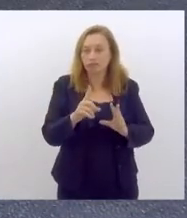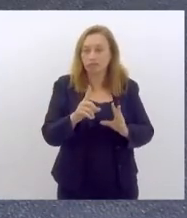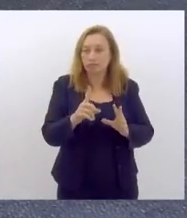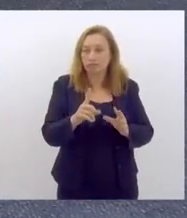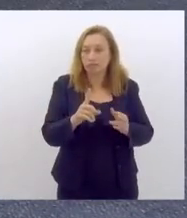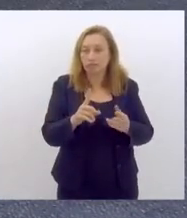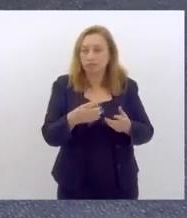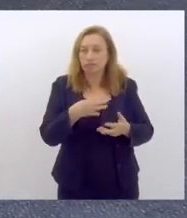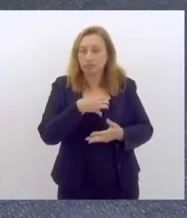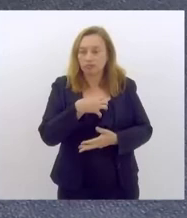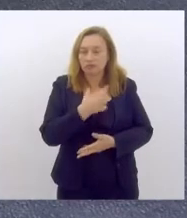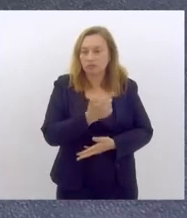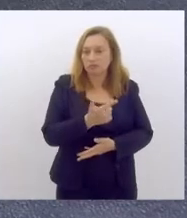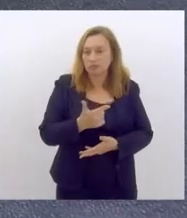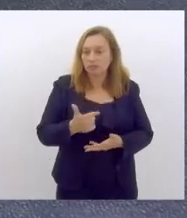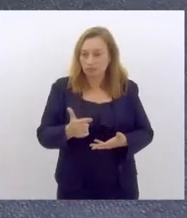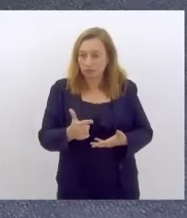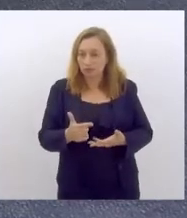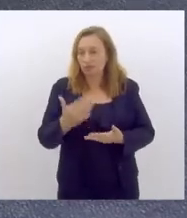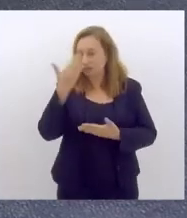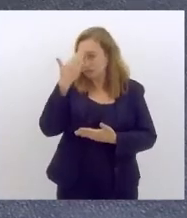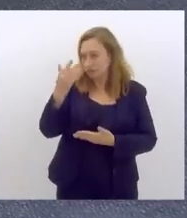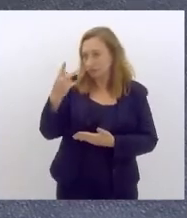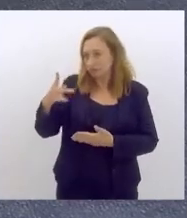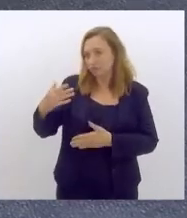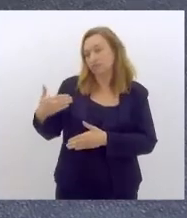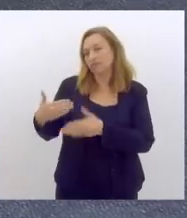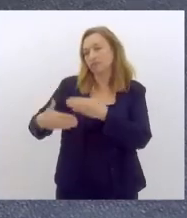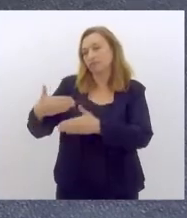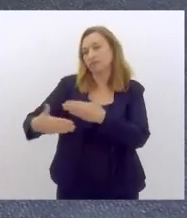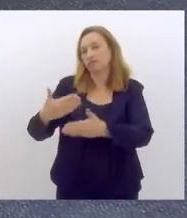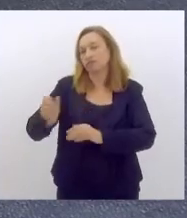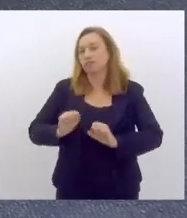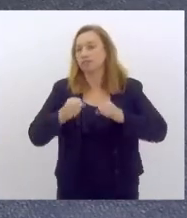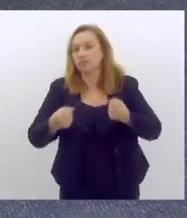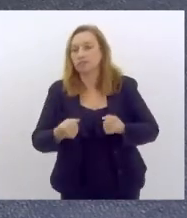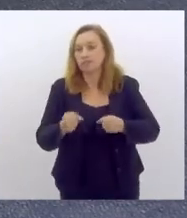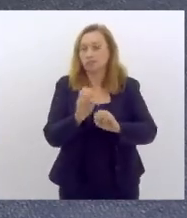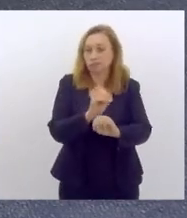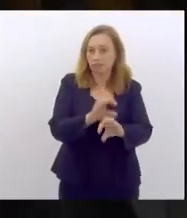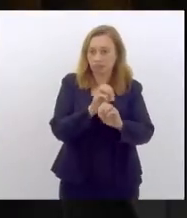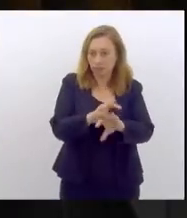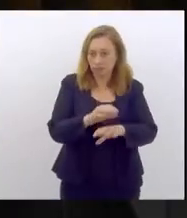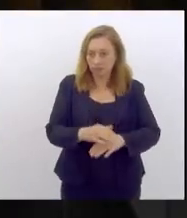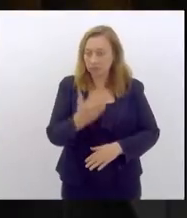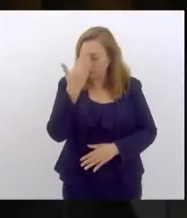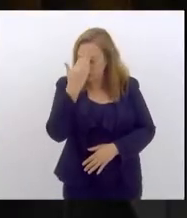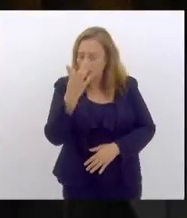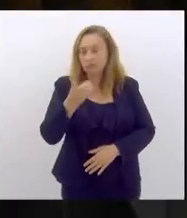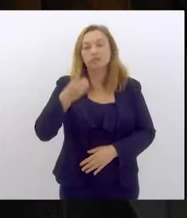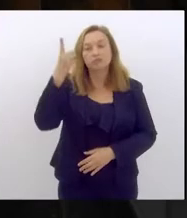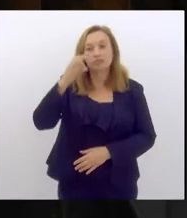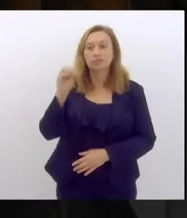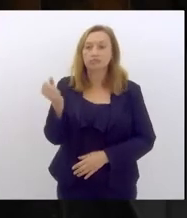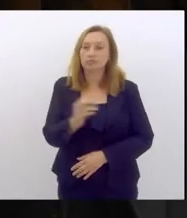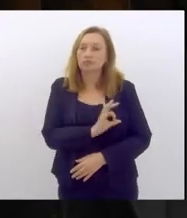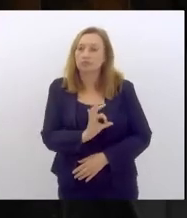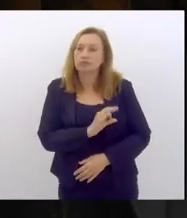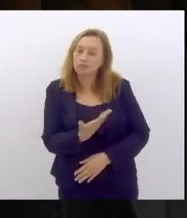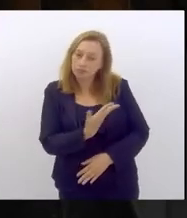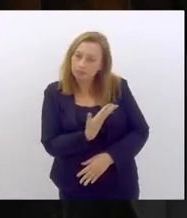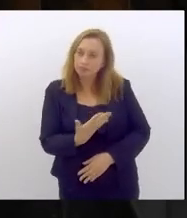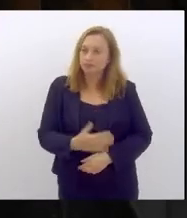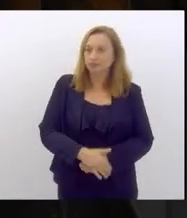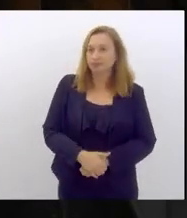essa casa. Obrigada e parabéns pela sua trajetória em defesa da educação. Obrigado, deputada Marta Rocha, querida amiga.